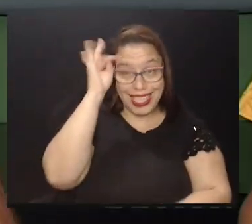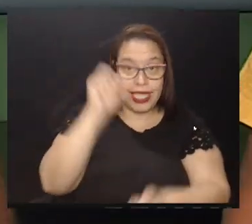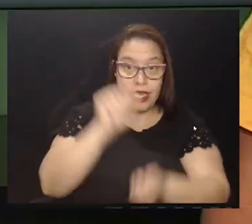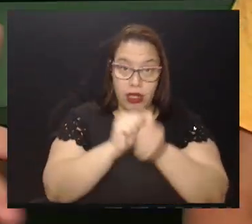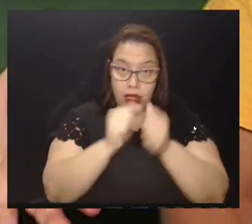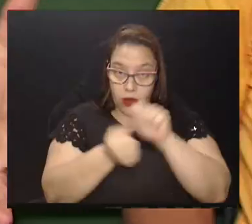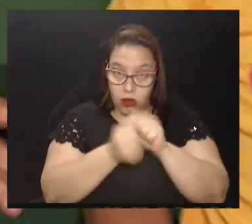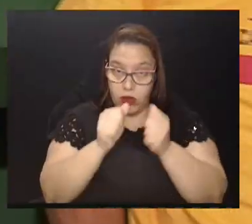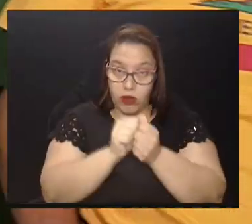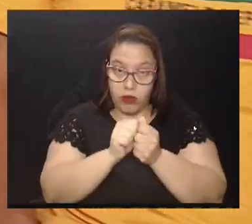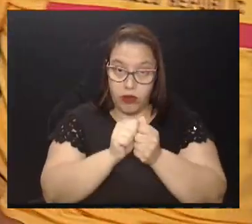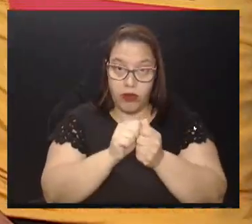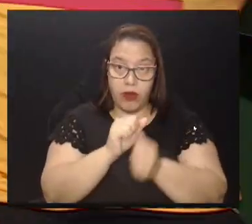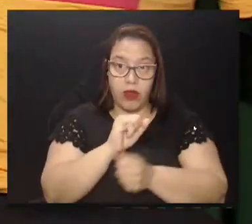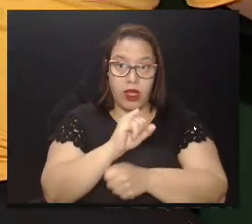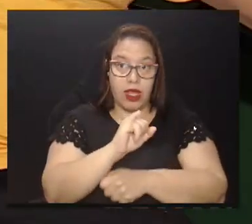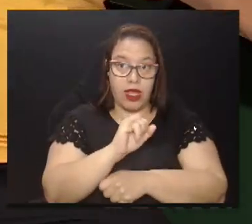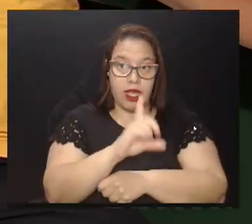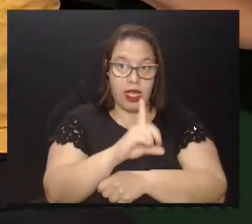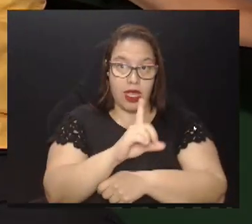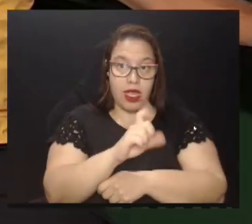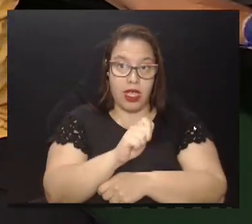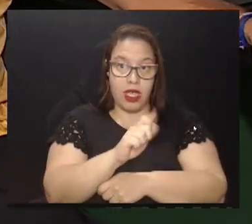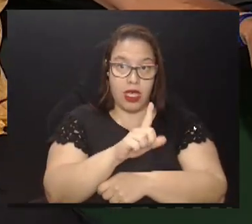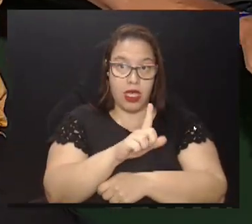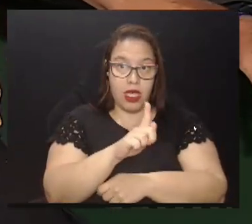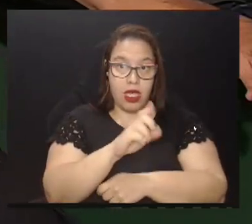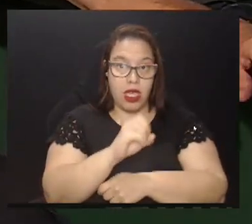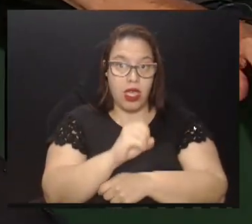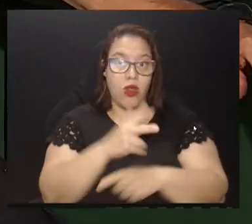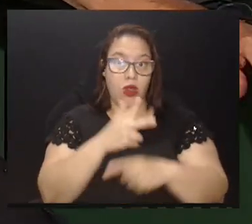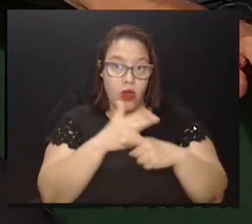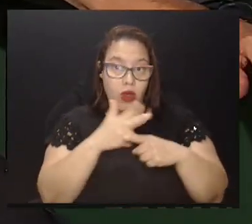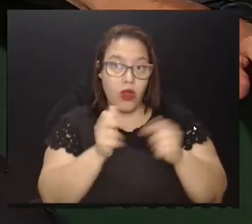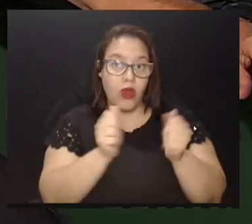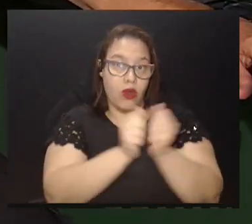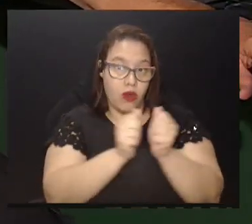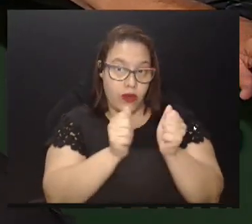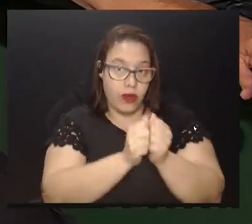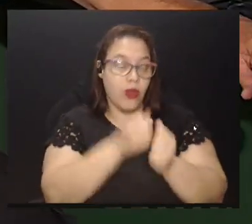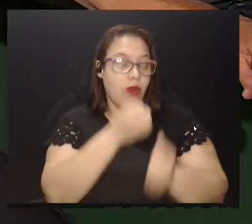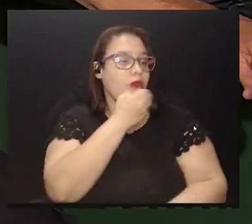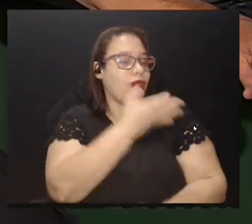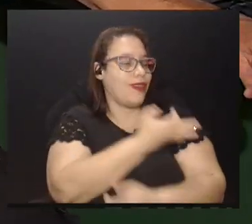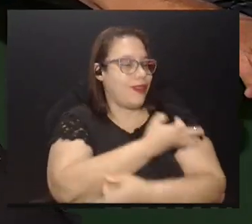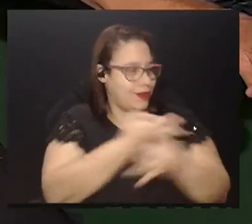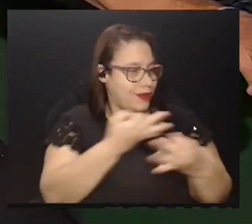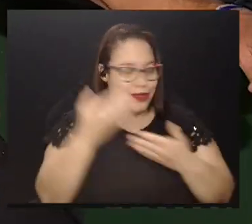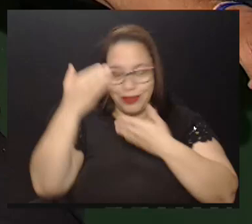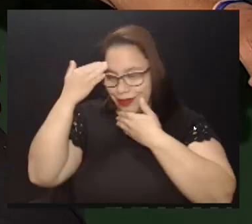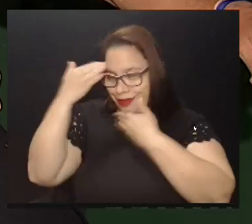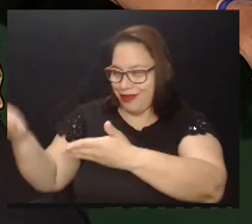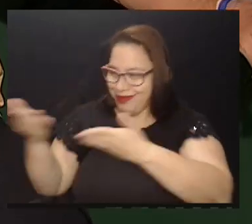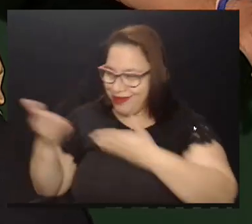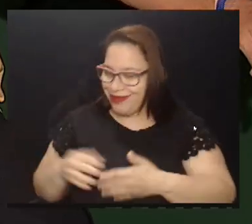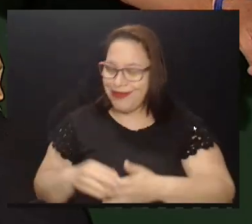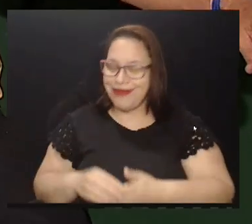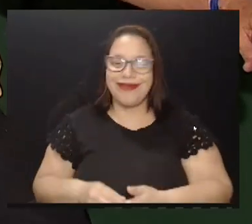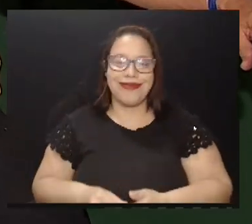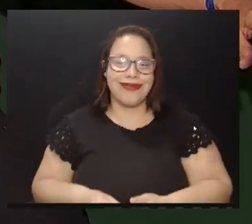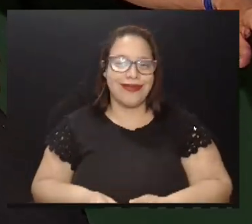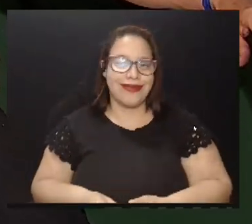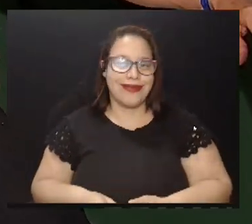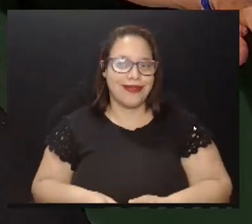Hidalgo, que é documentarista, conosco está aqui, tudo bem, beleza? Tudo Muito bem, obrigado por nos vai? receber aqui, tudo jóia, Hidalgo? Obrigado você pelo convite, é um